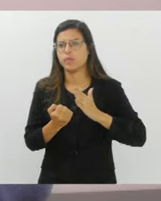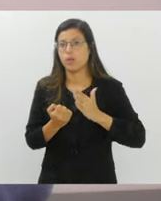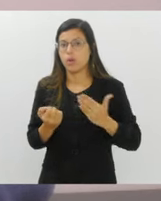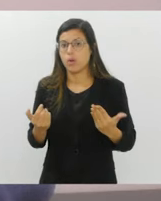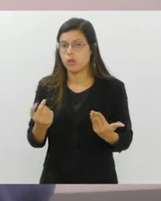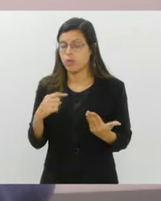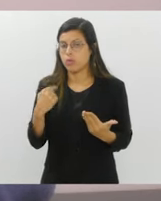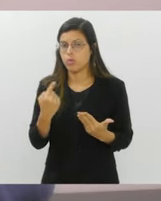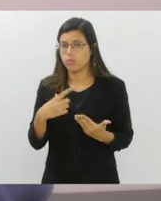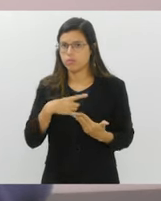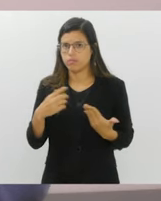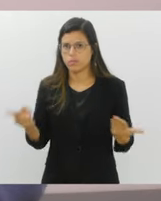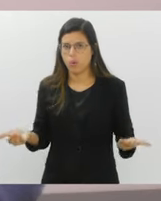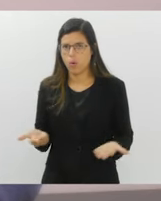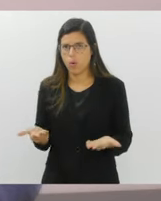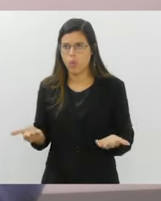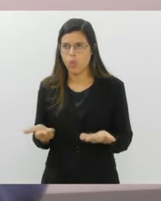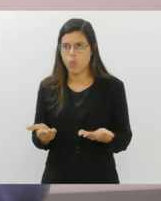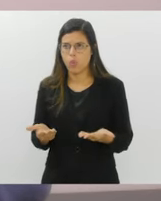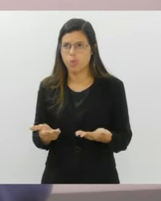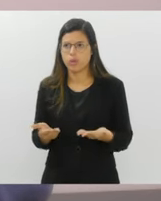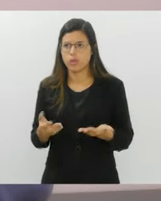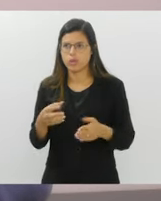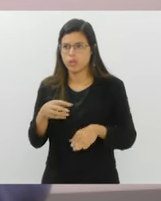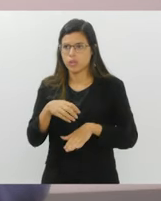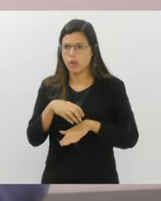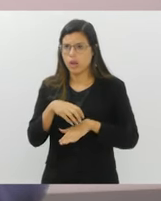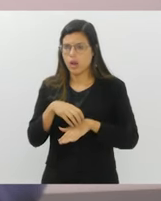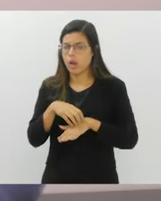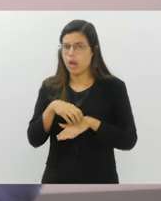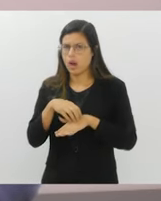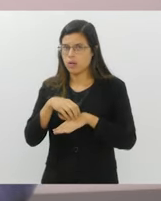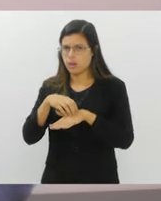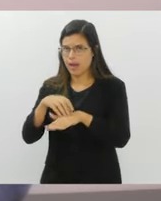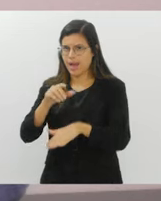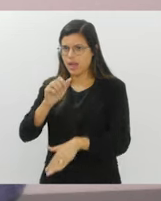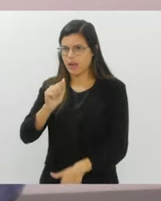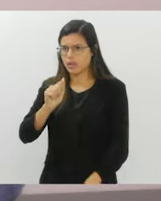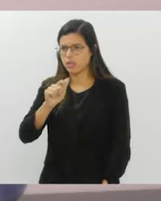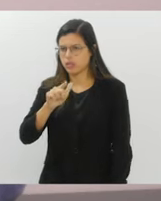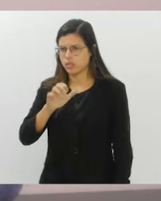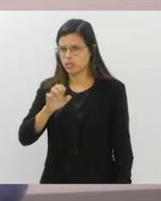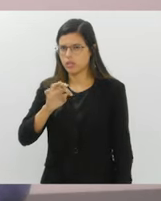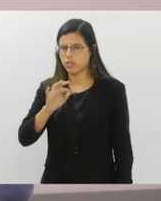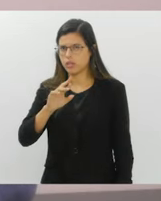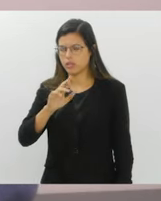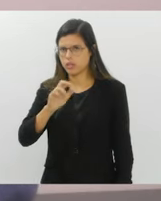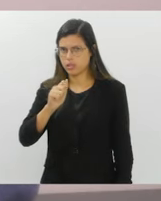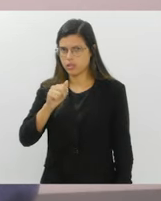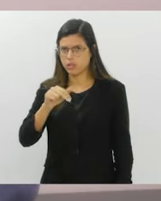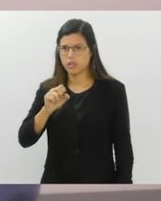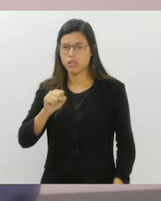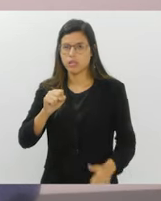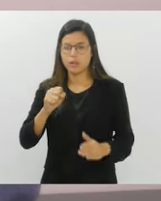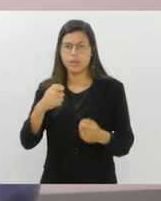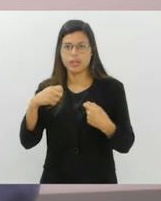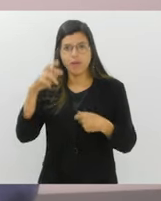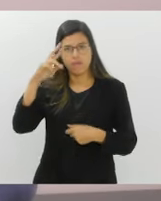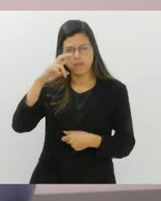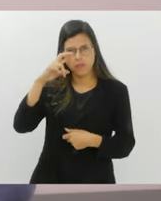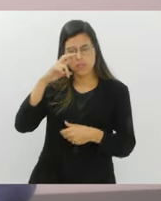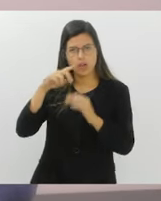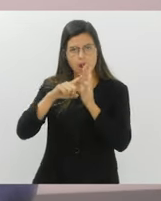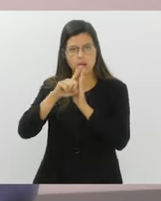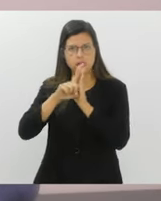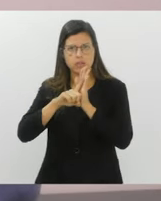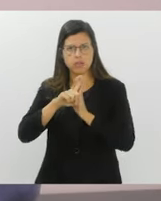hoje é a Agitrans responsável por fiscalizar e supervisionar o serviço, e que vem fazendo, e que, infelizmente,